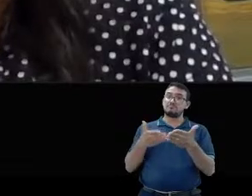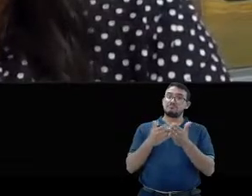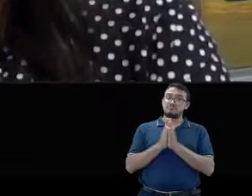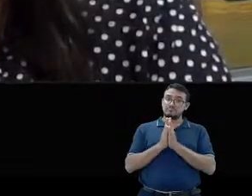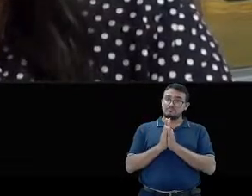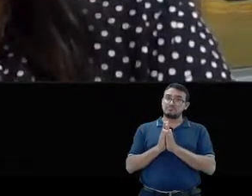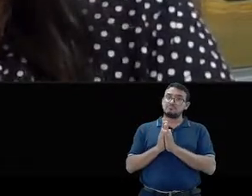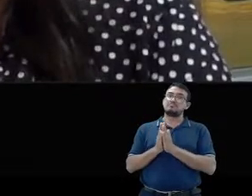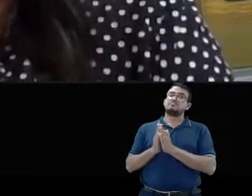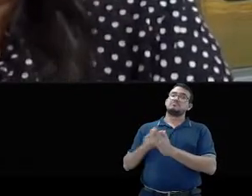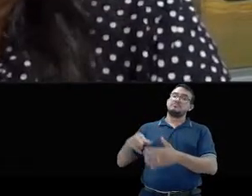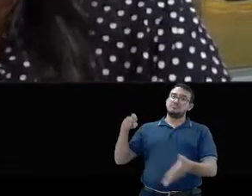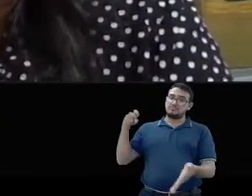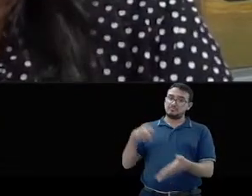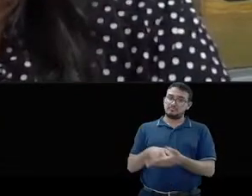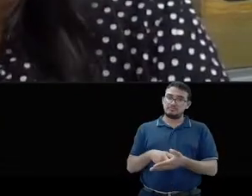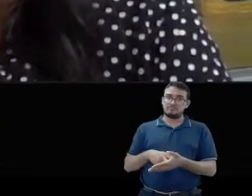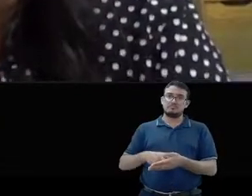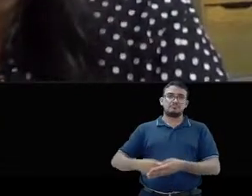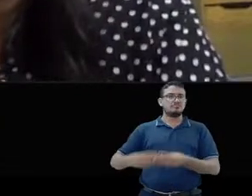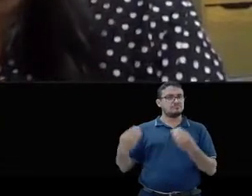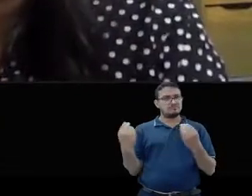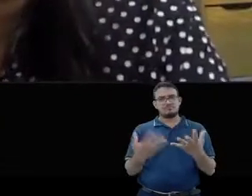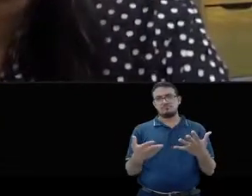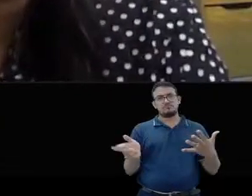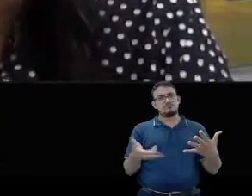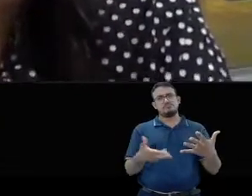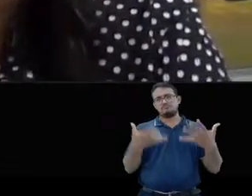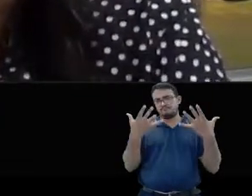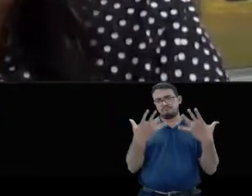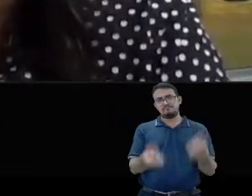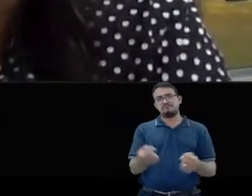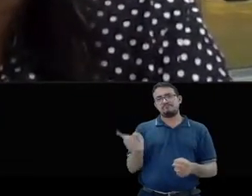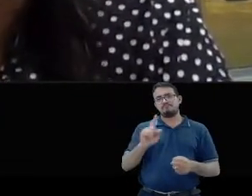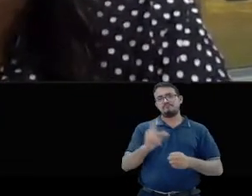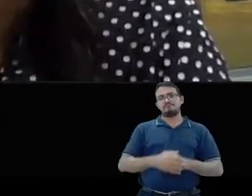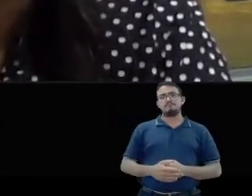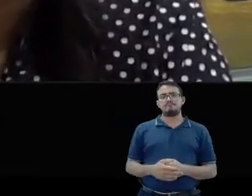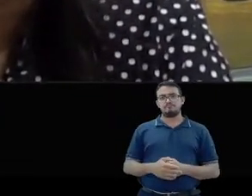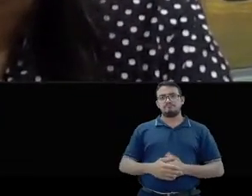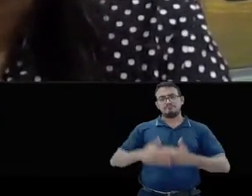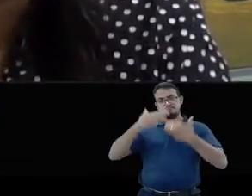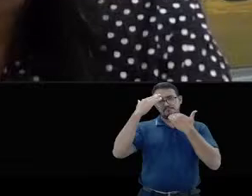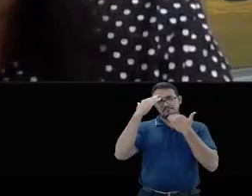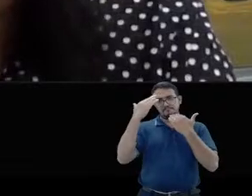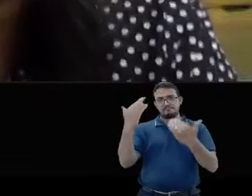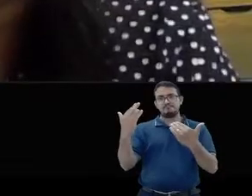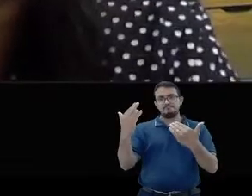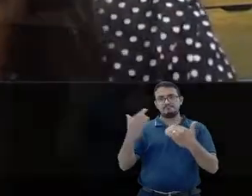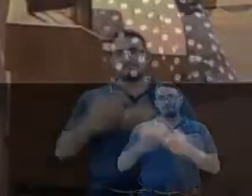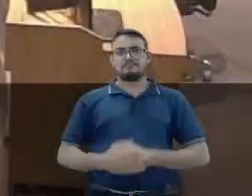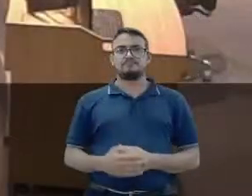da sentença com desprovimento do recurso. Muito obrigada.